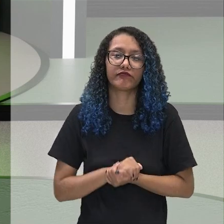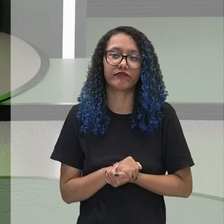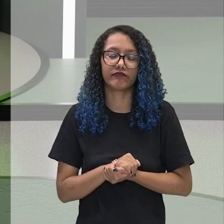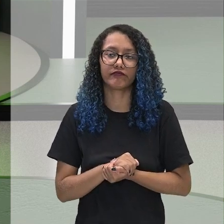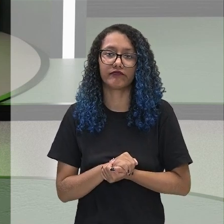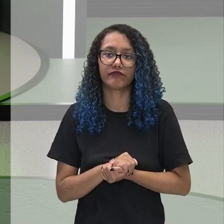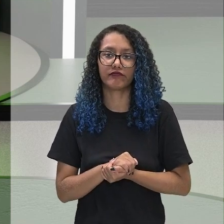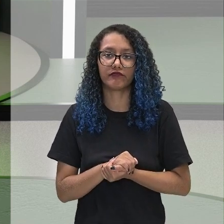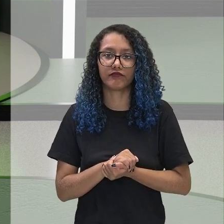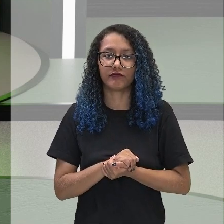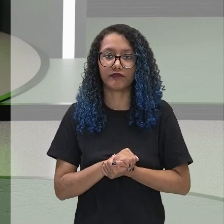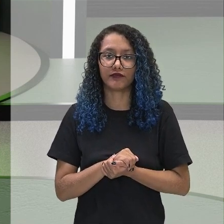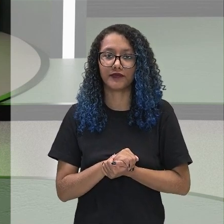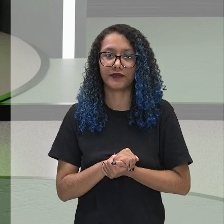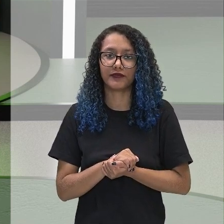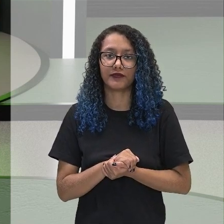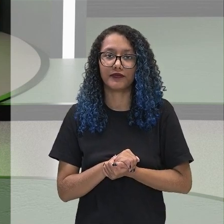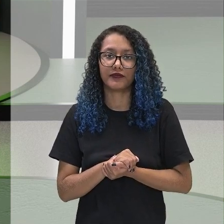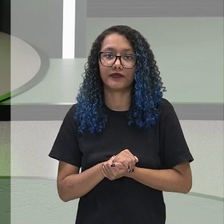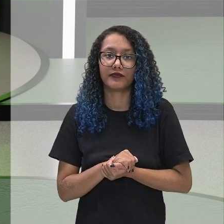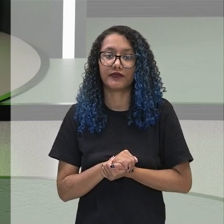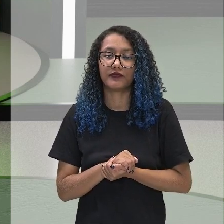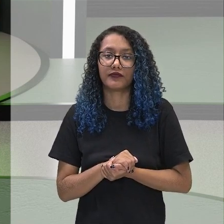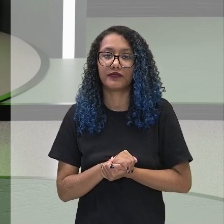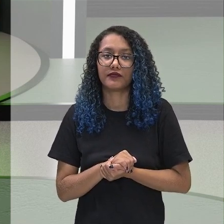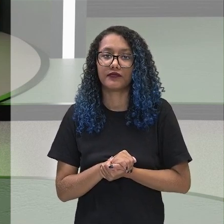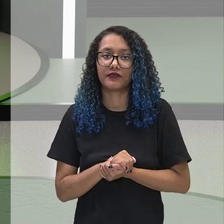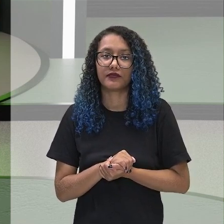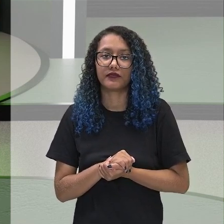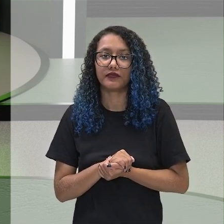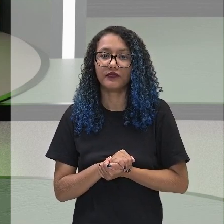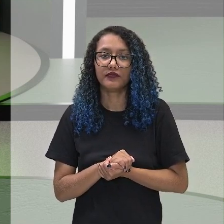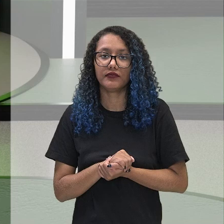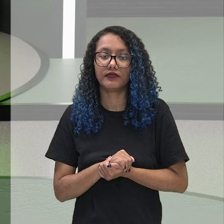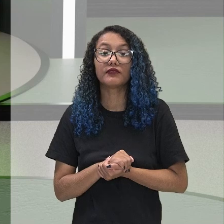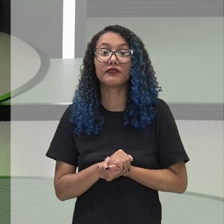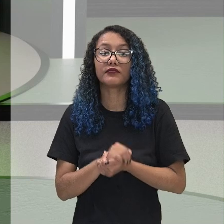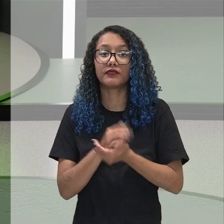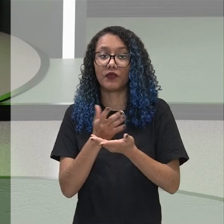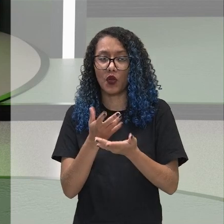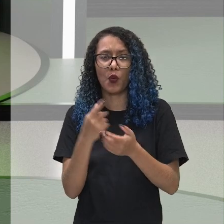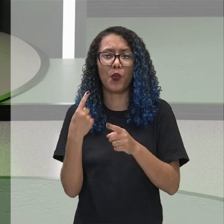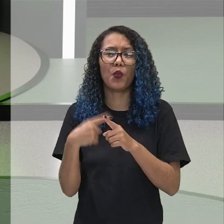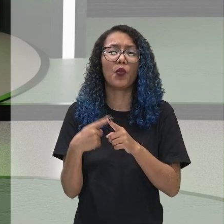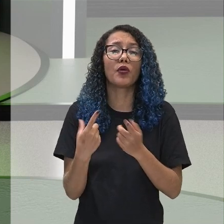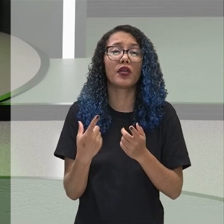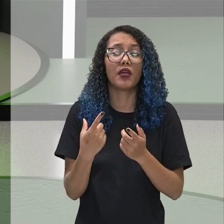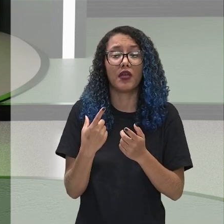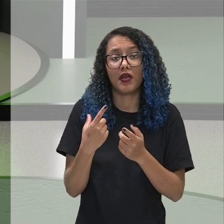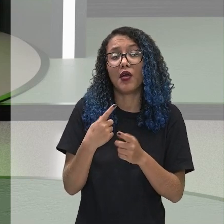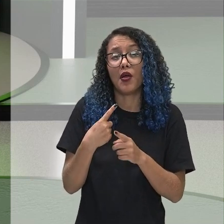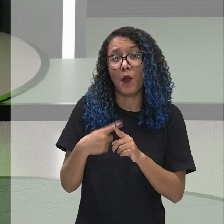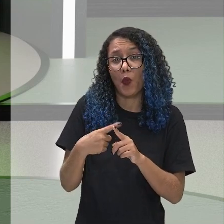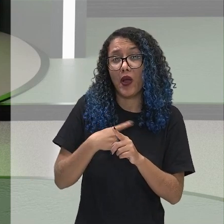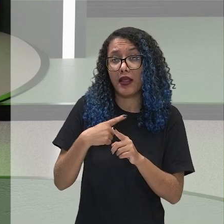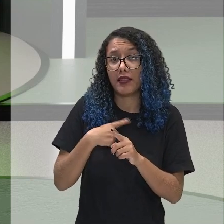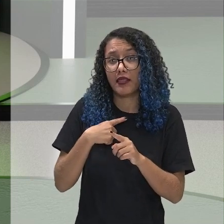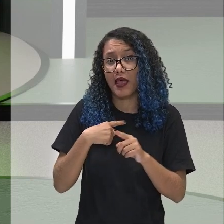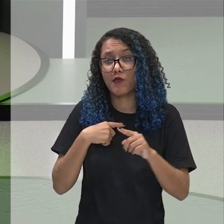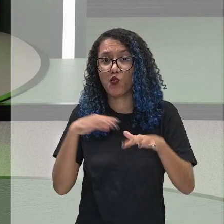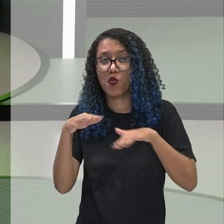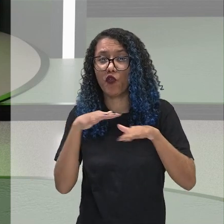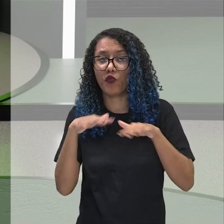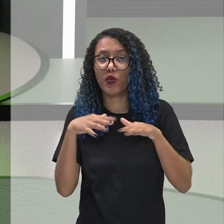visualizamos, né, a agitação das moléculas, ou seja, o calor que a